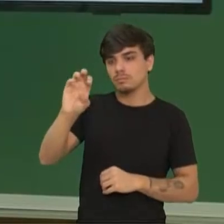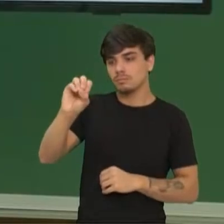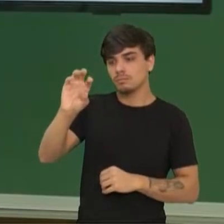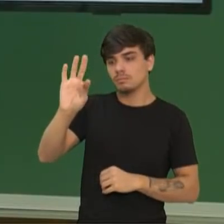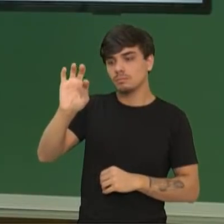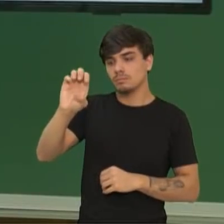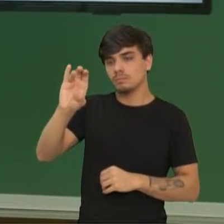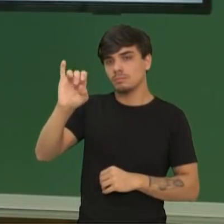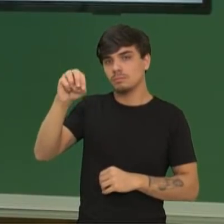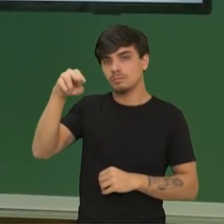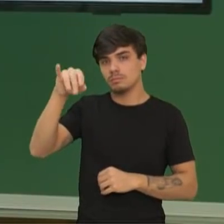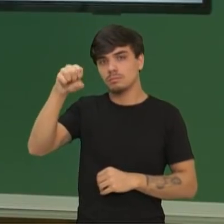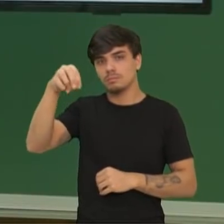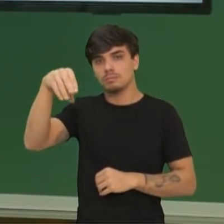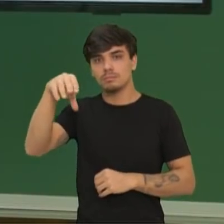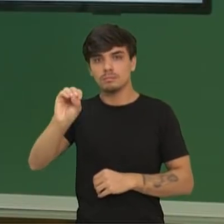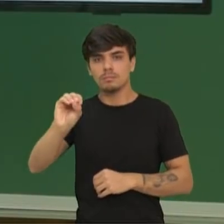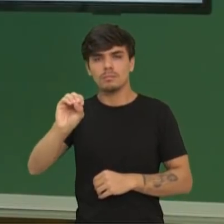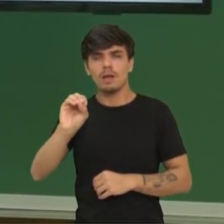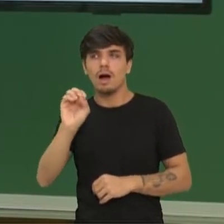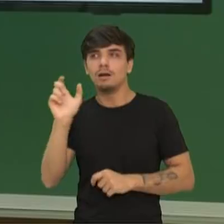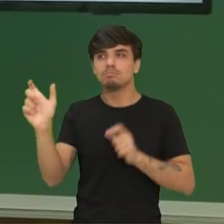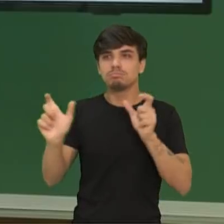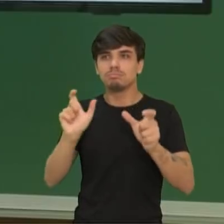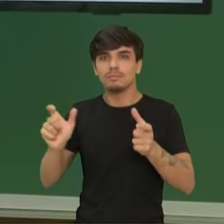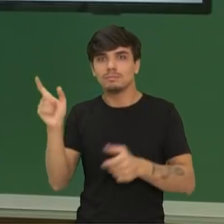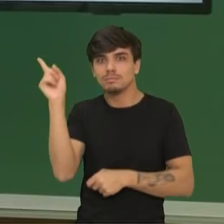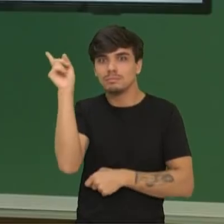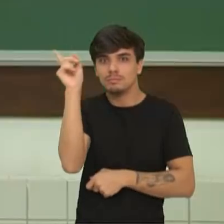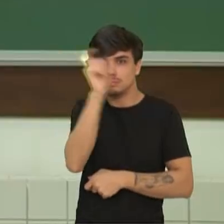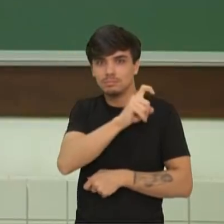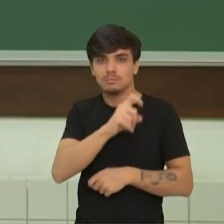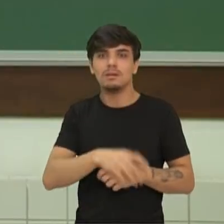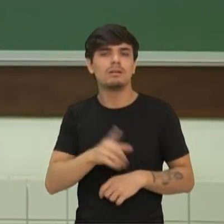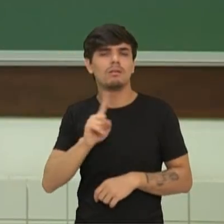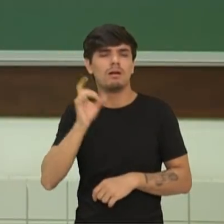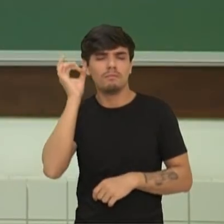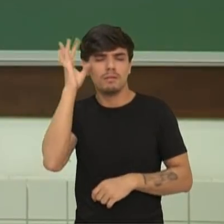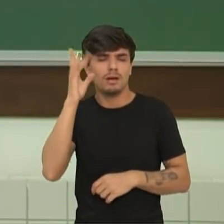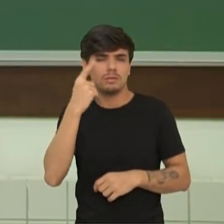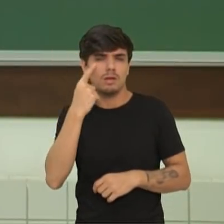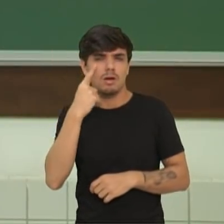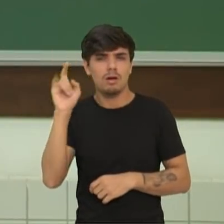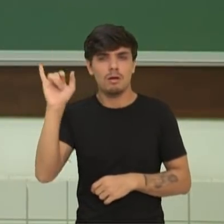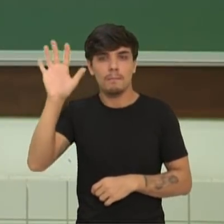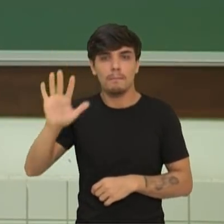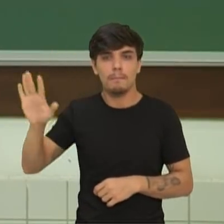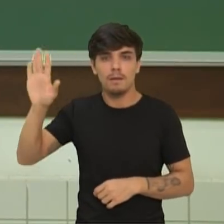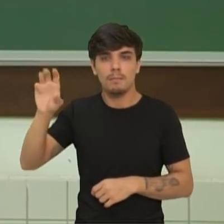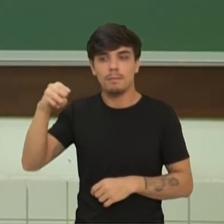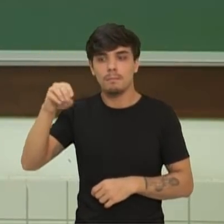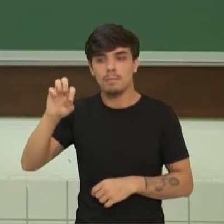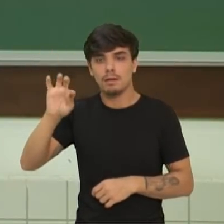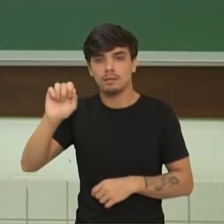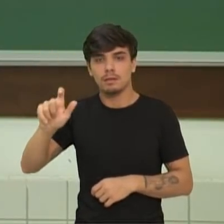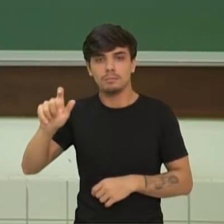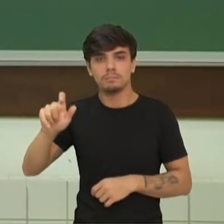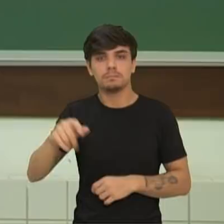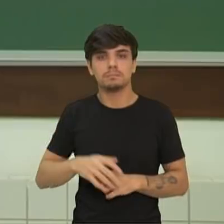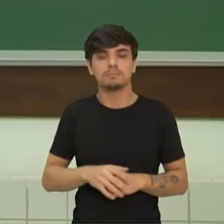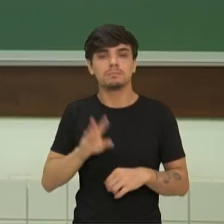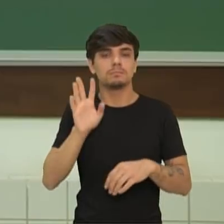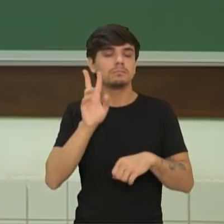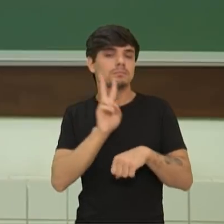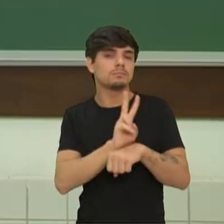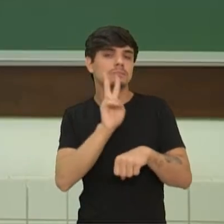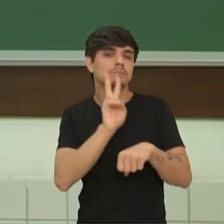Protecionismo. Ai, lá vem a professora com essas palavras difíceis, né? É fácil, quer ver? Ó? Mapa mental. Vamos lá.